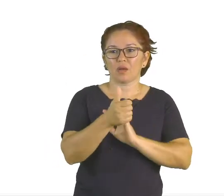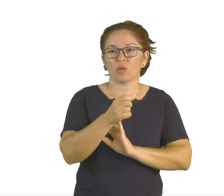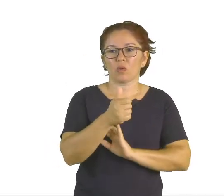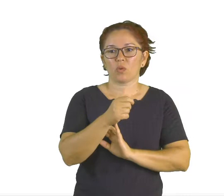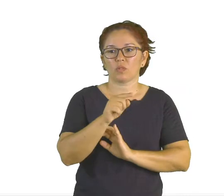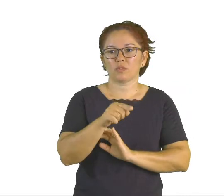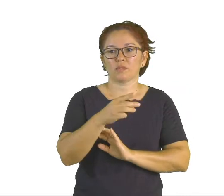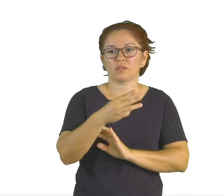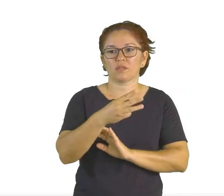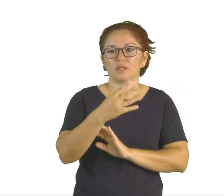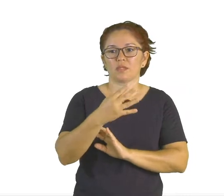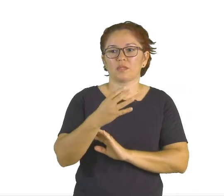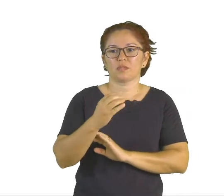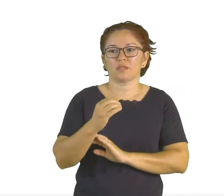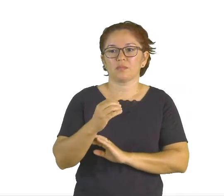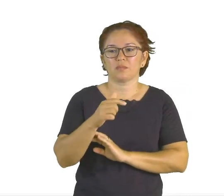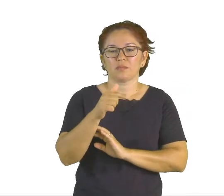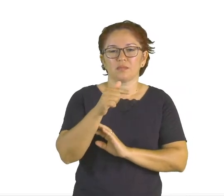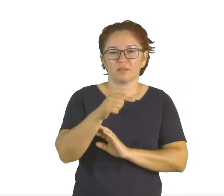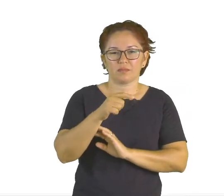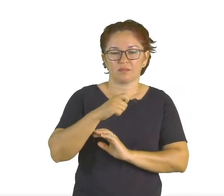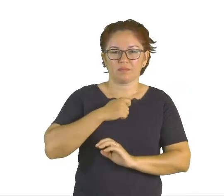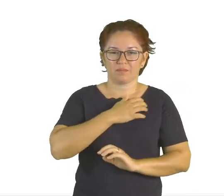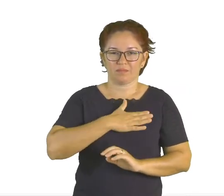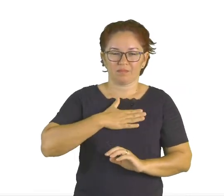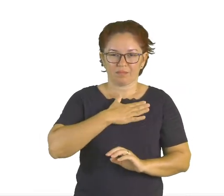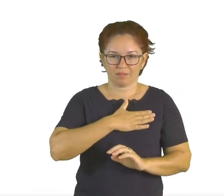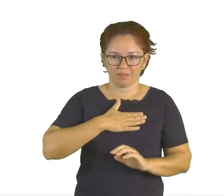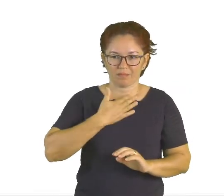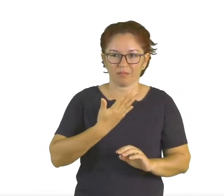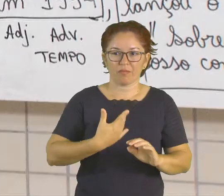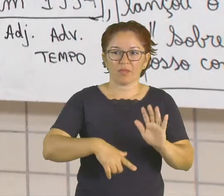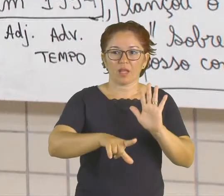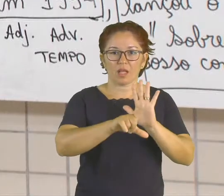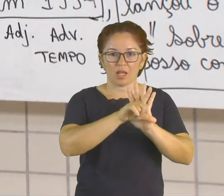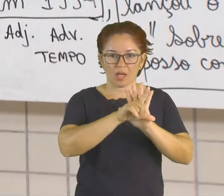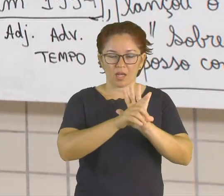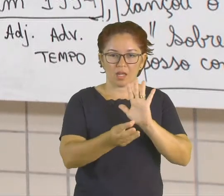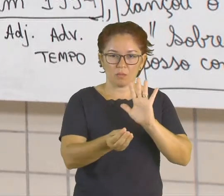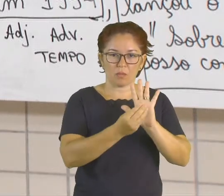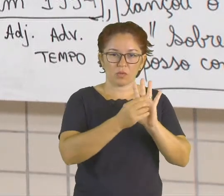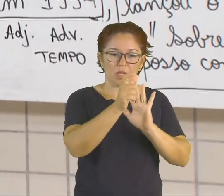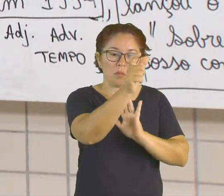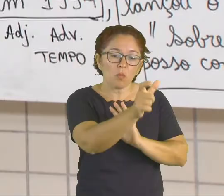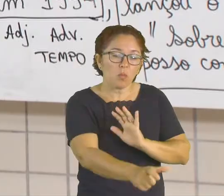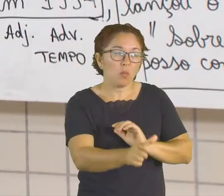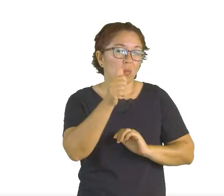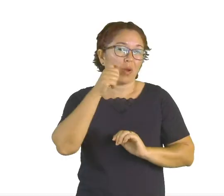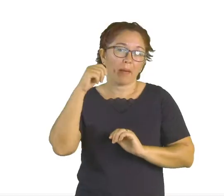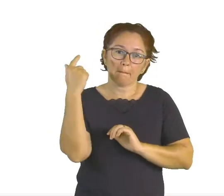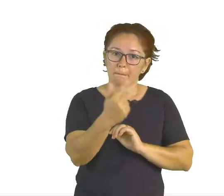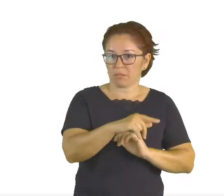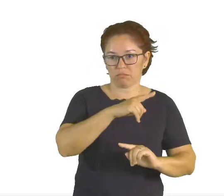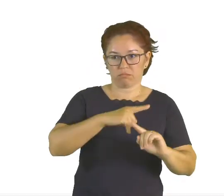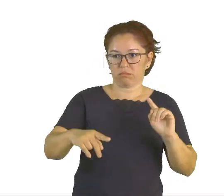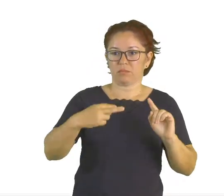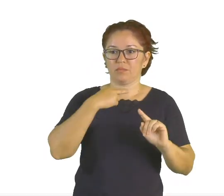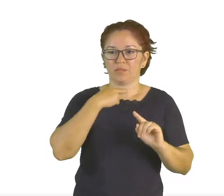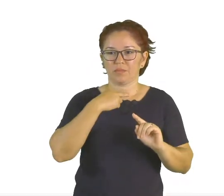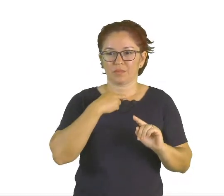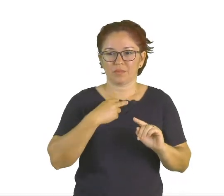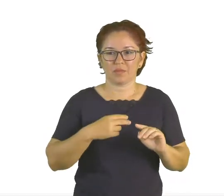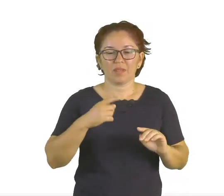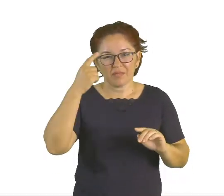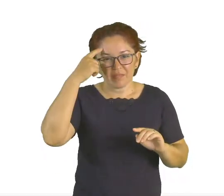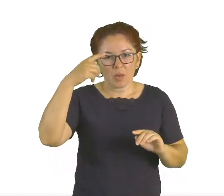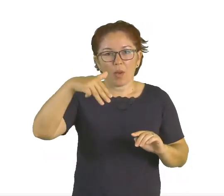popularmente conhecida por Lei Maria da Penha. Veja aí na questão de enfatizar uma palavra, né,